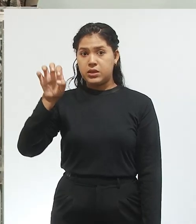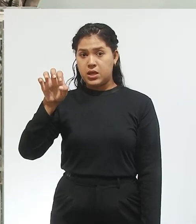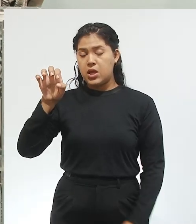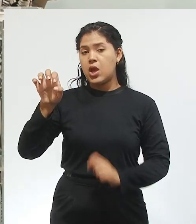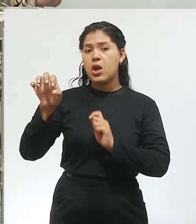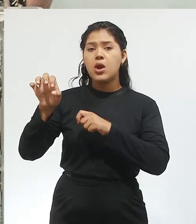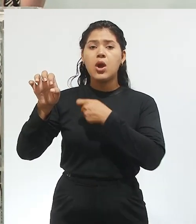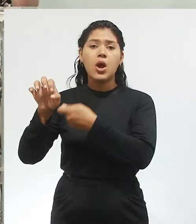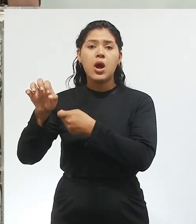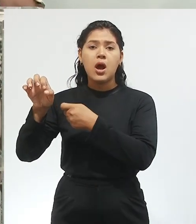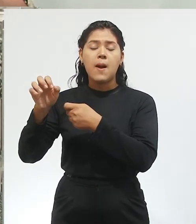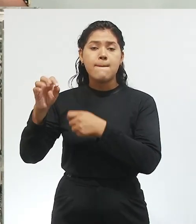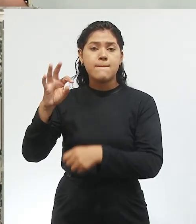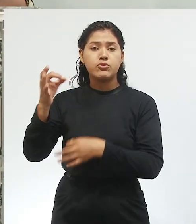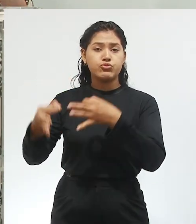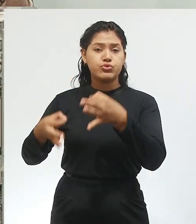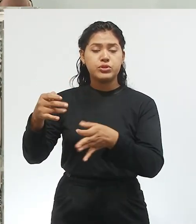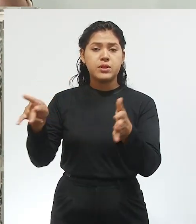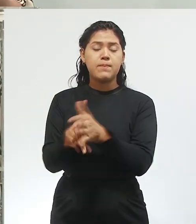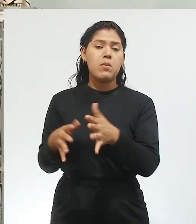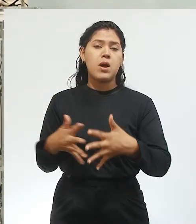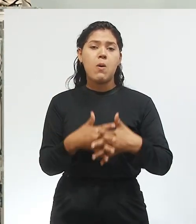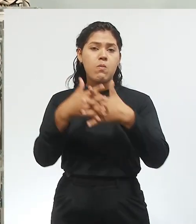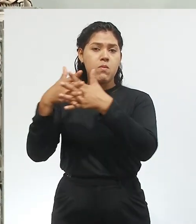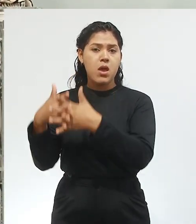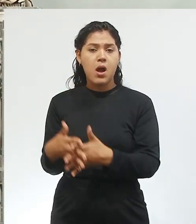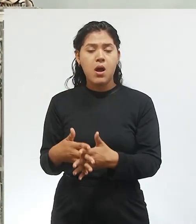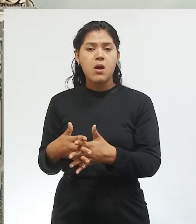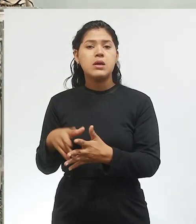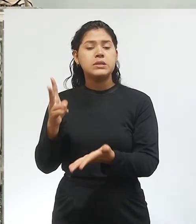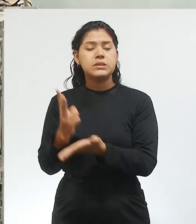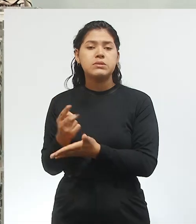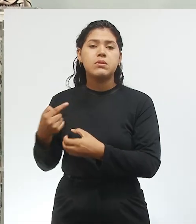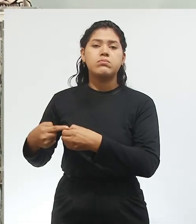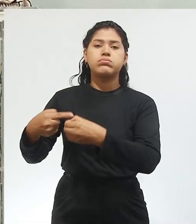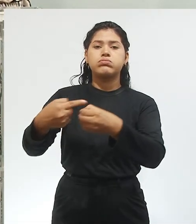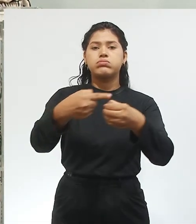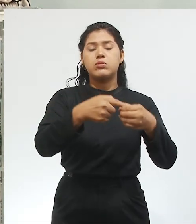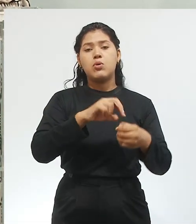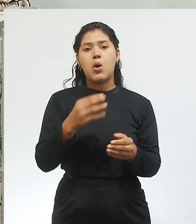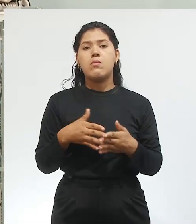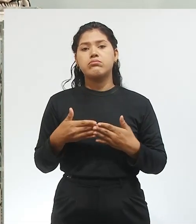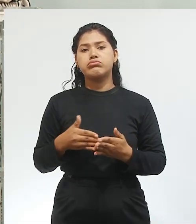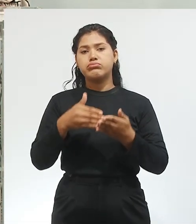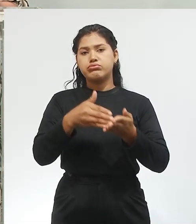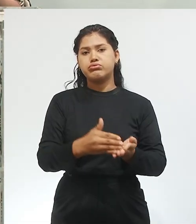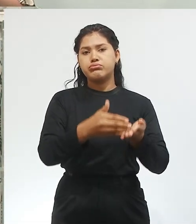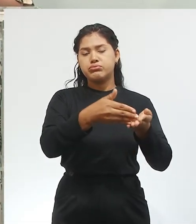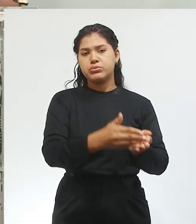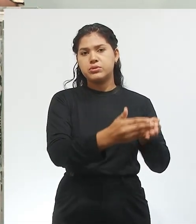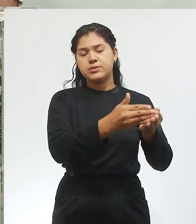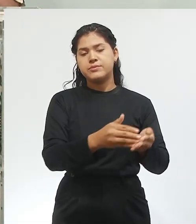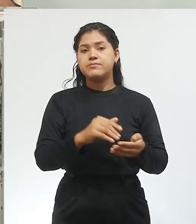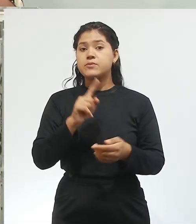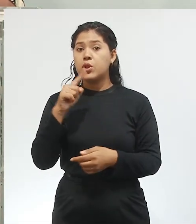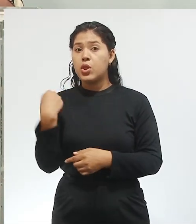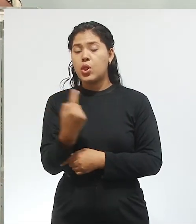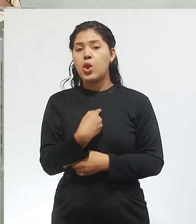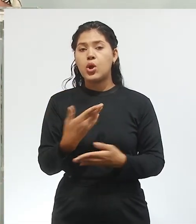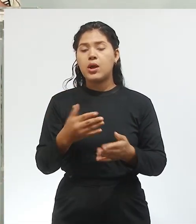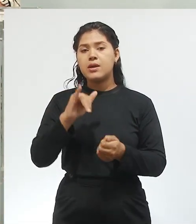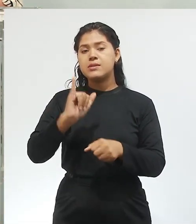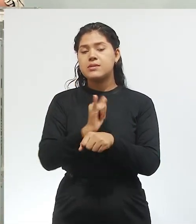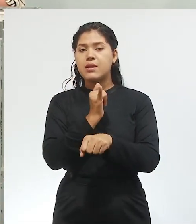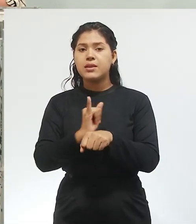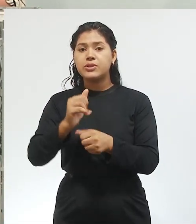meu atendimento para outros locais com unidades móveis, tá? Então, nós vamos definir